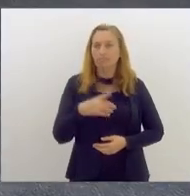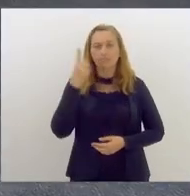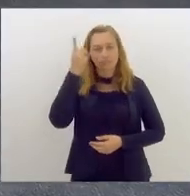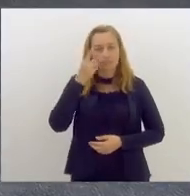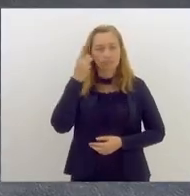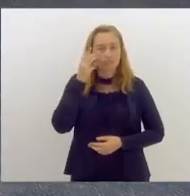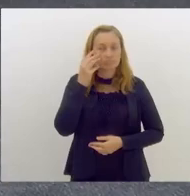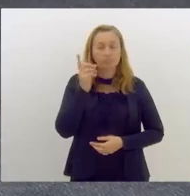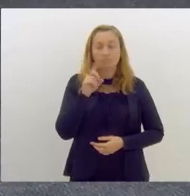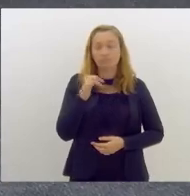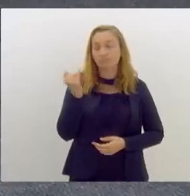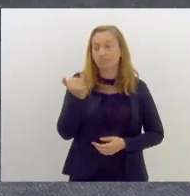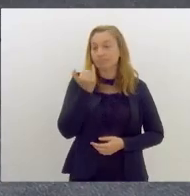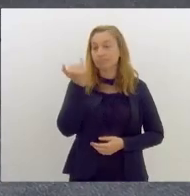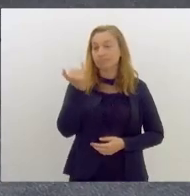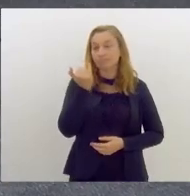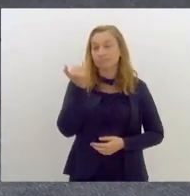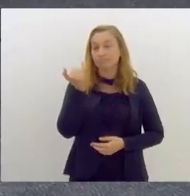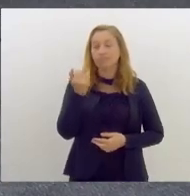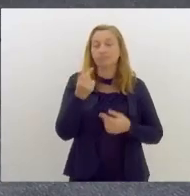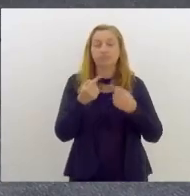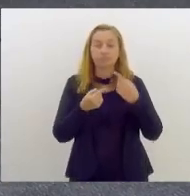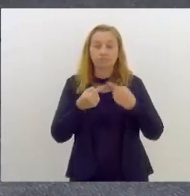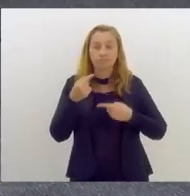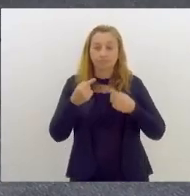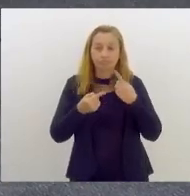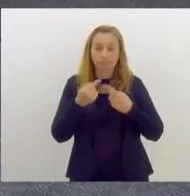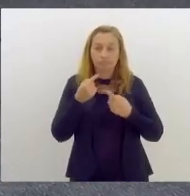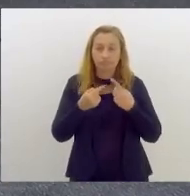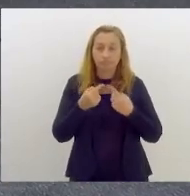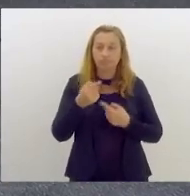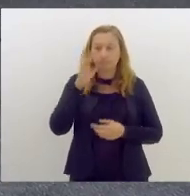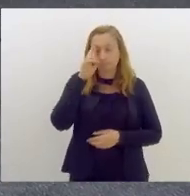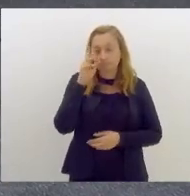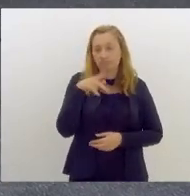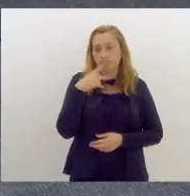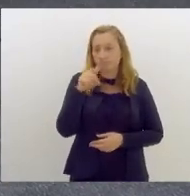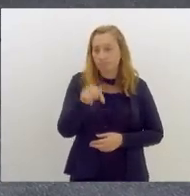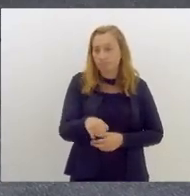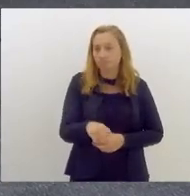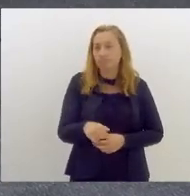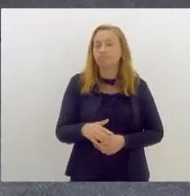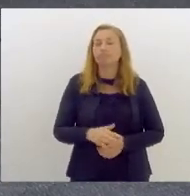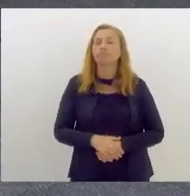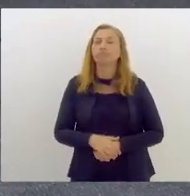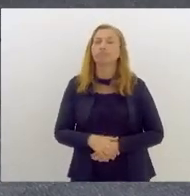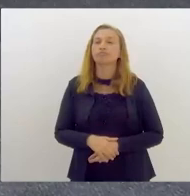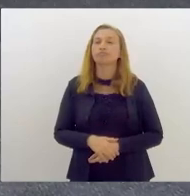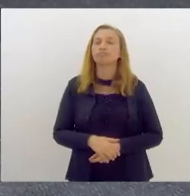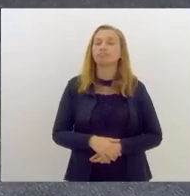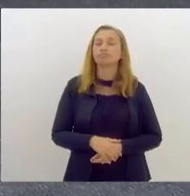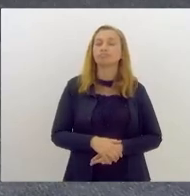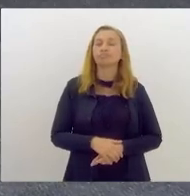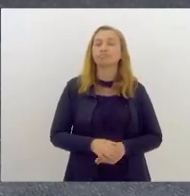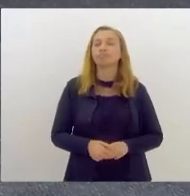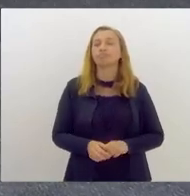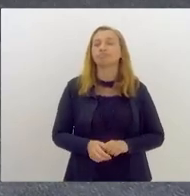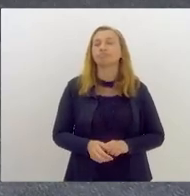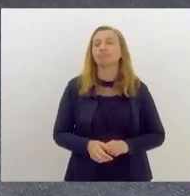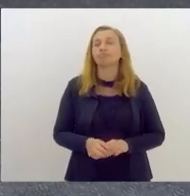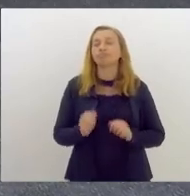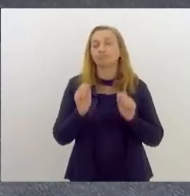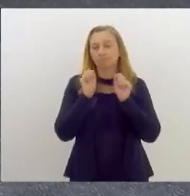muito importante esse debate que o senhor vem trazendo aqui no expediente final na Assembleia